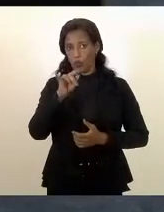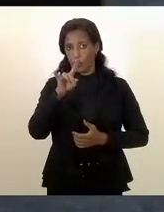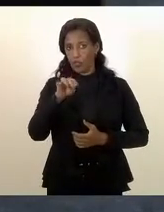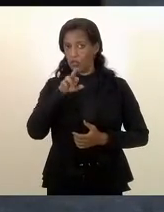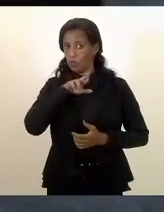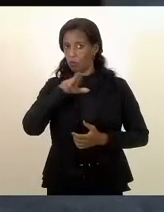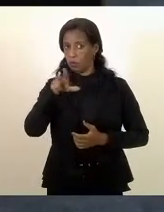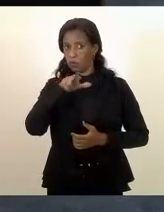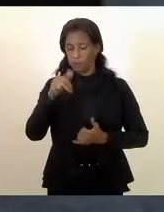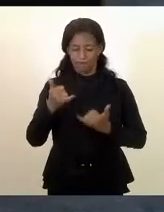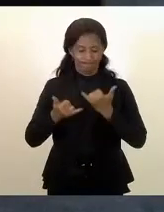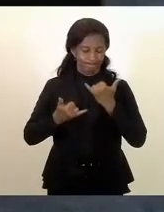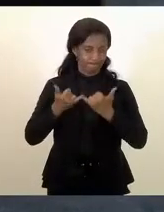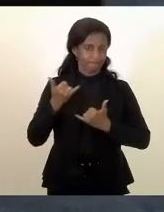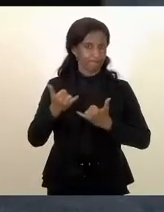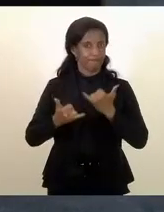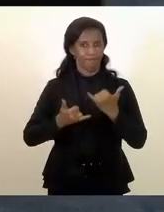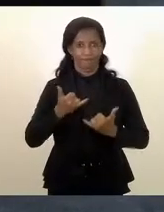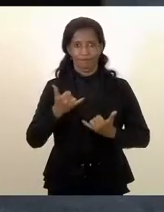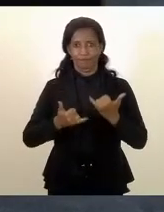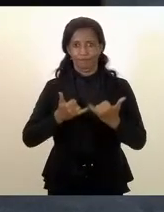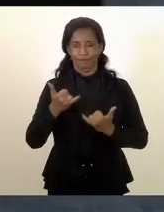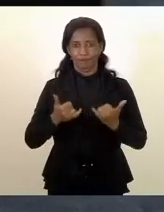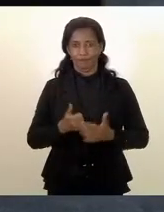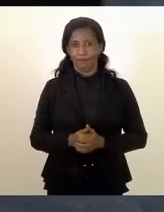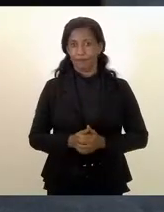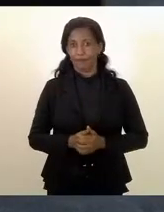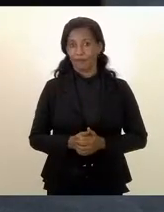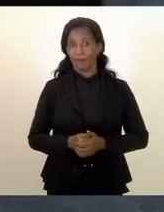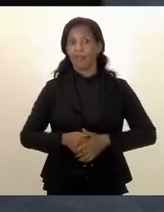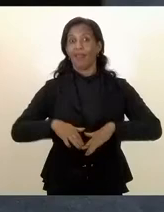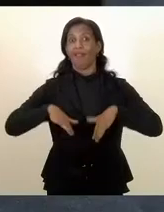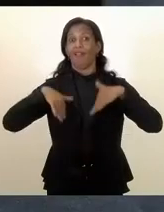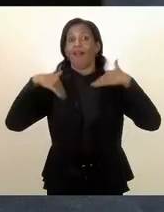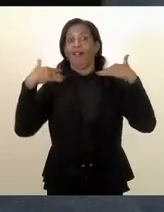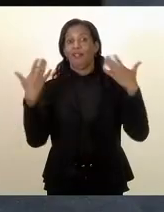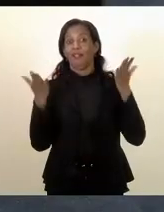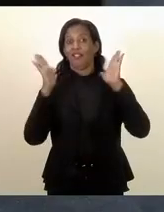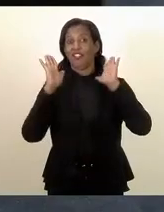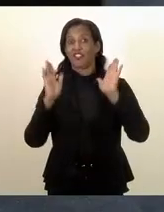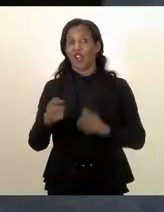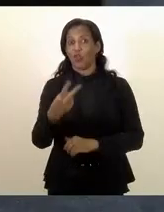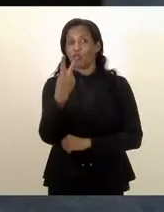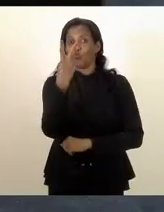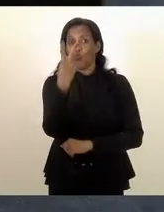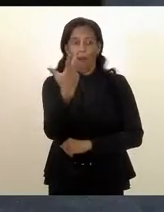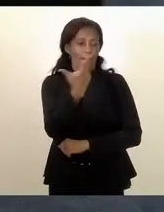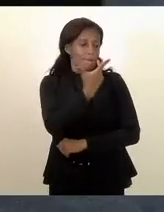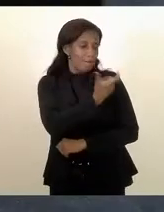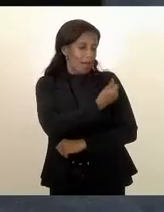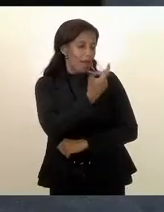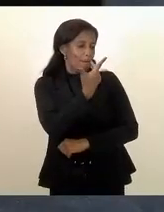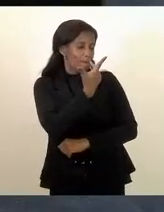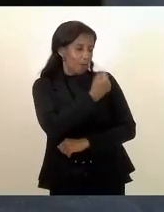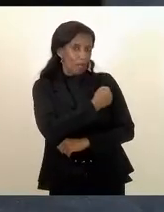aliás até quem já se imunizou com duas vacinas